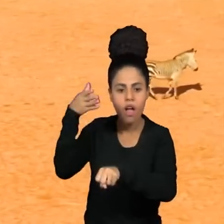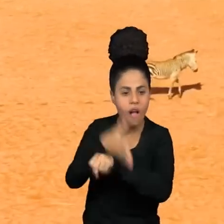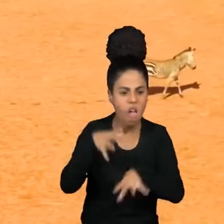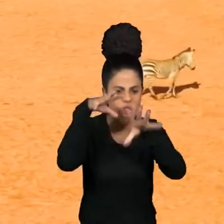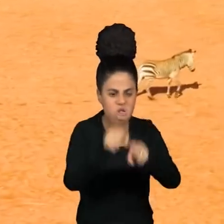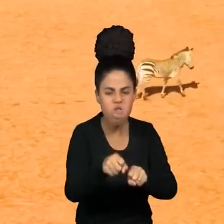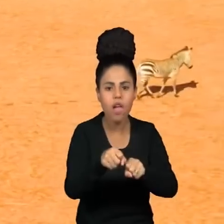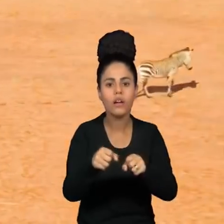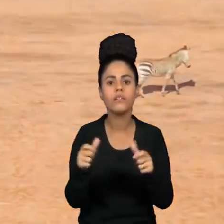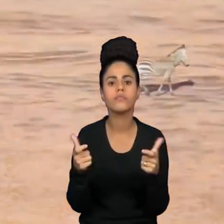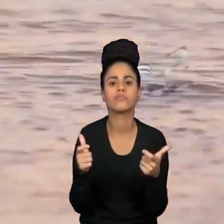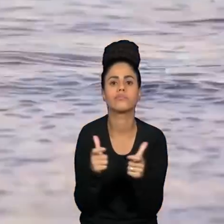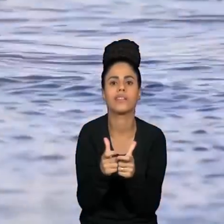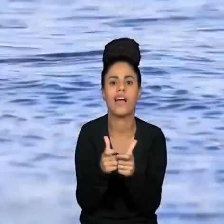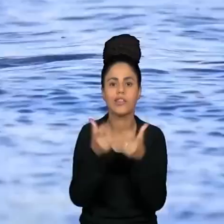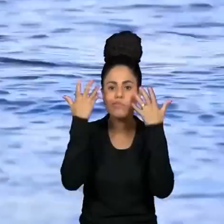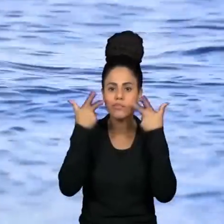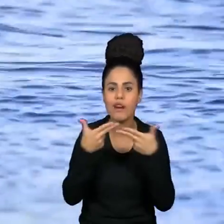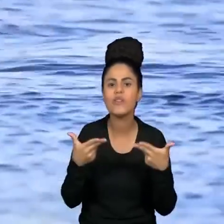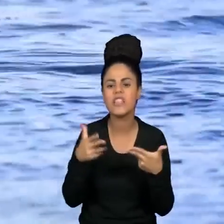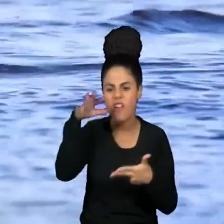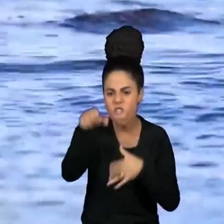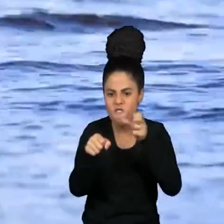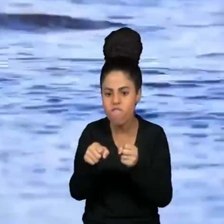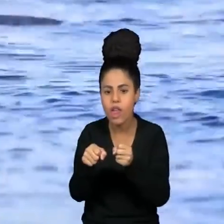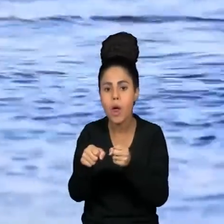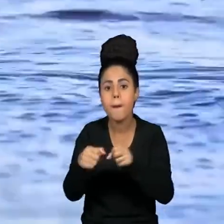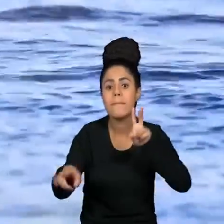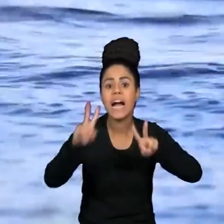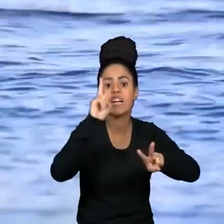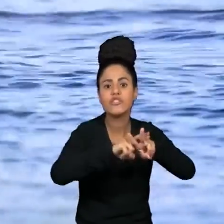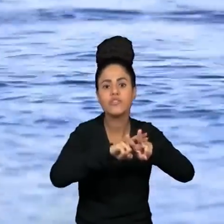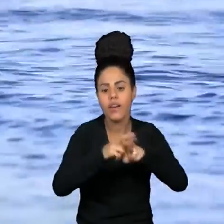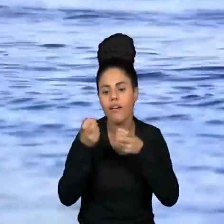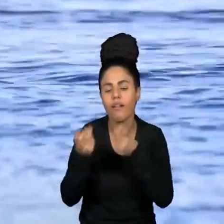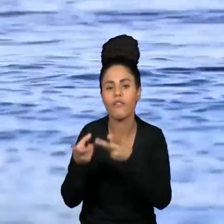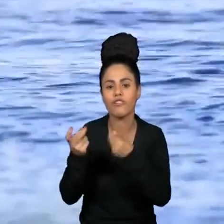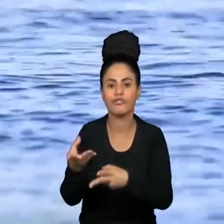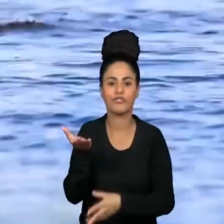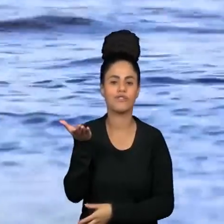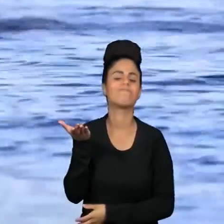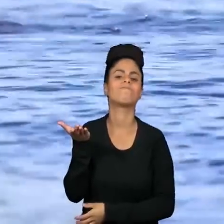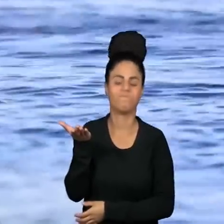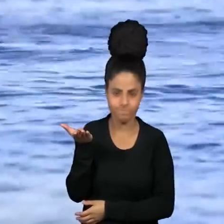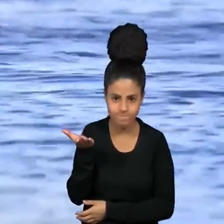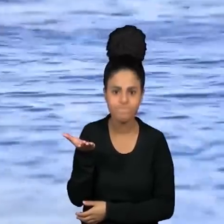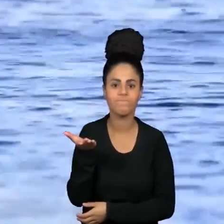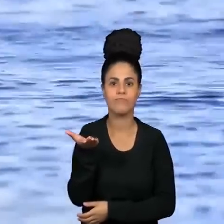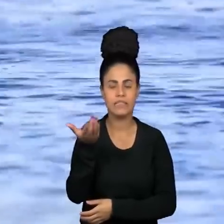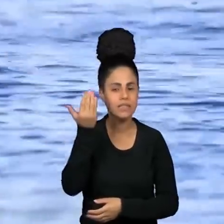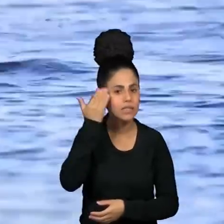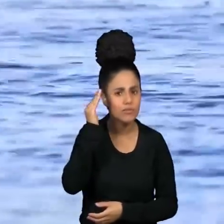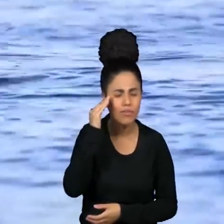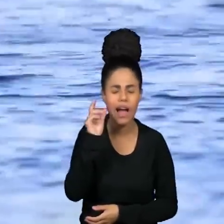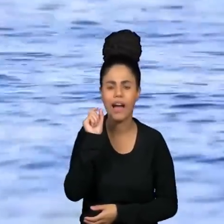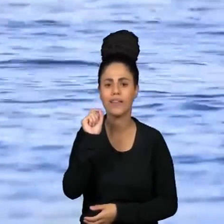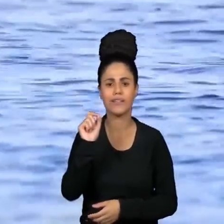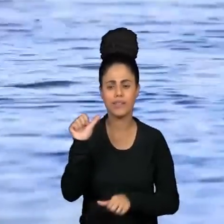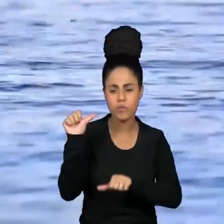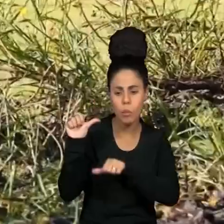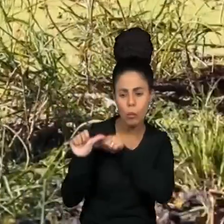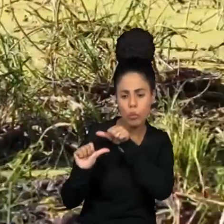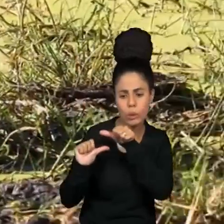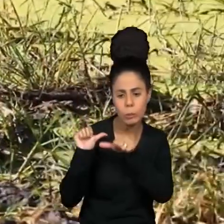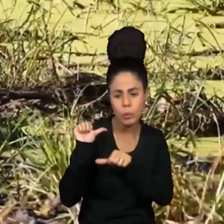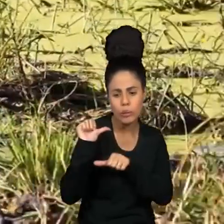desses grandes mamíferos são perdidos. A partir da Revolução Industrial e com o aumento da capacidade de